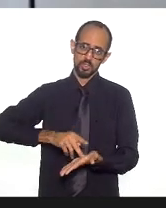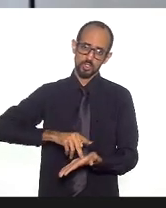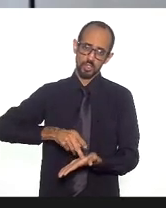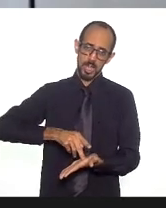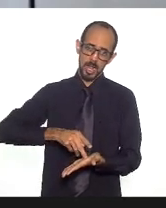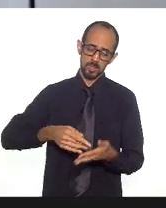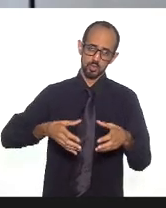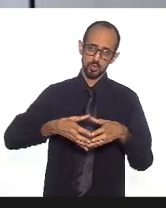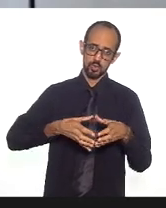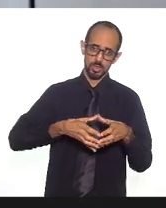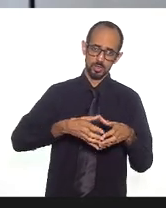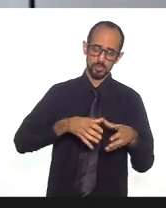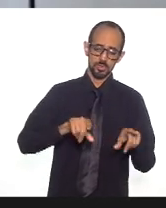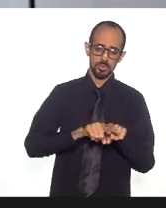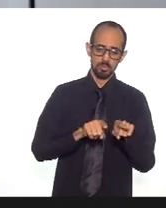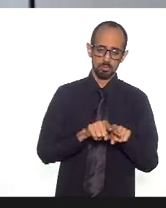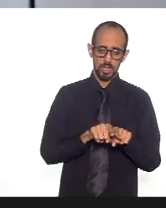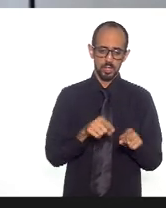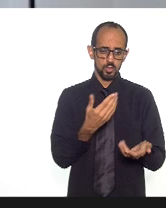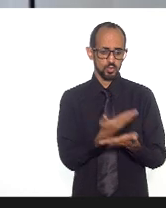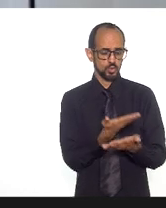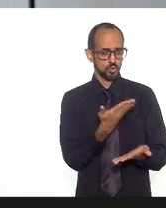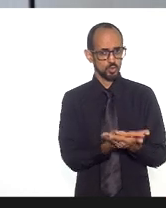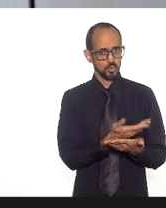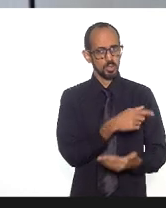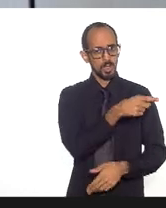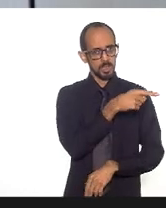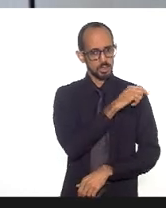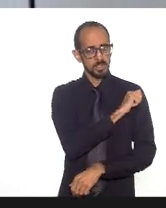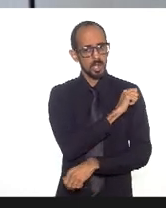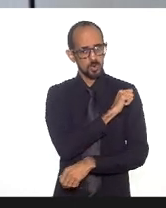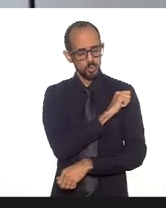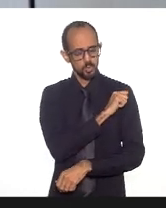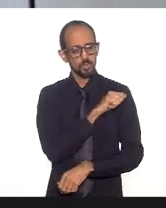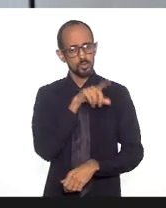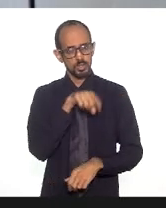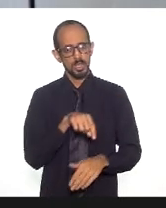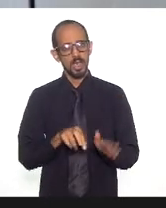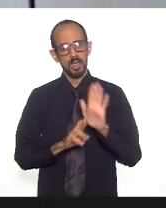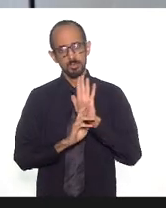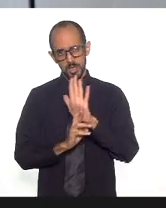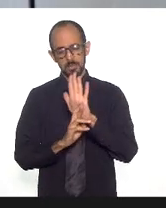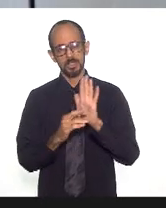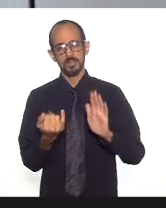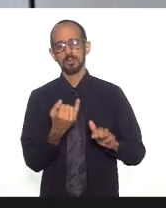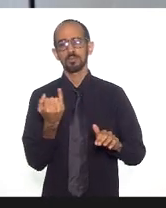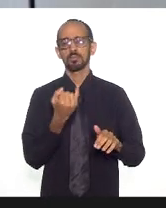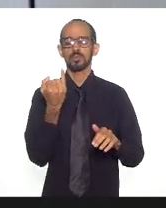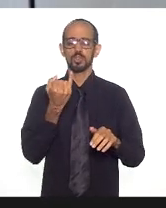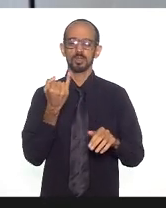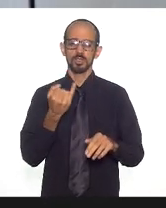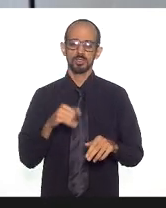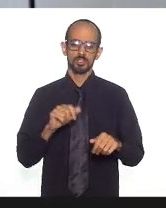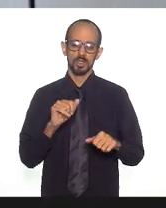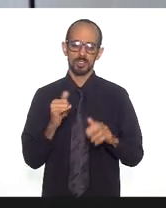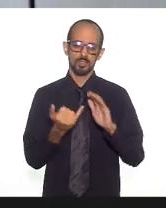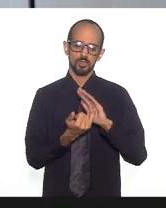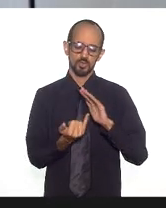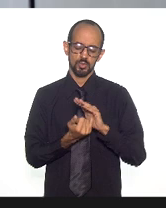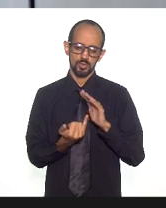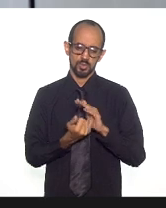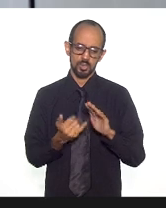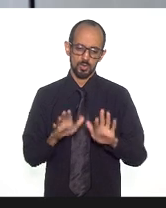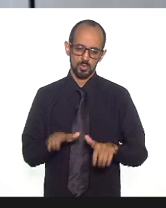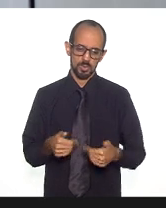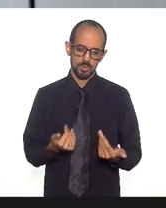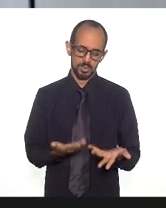aqui pelos seus coletivos estudantis, que também são elementos importantes na construção dessa instituição. Então,